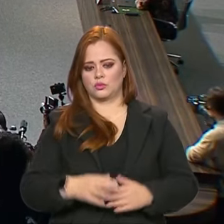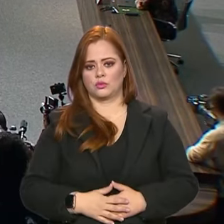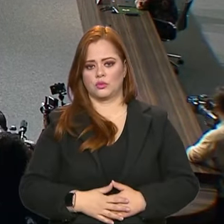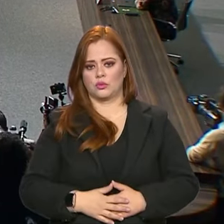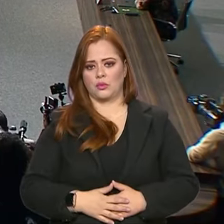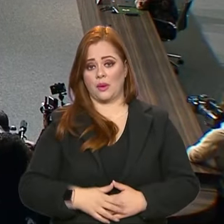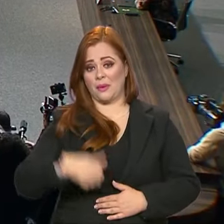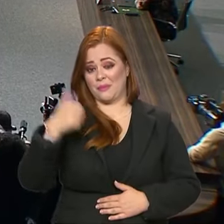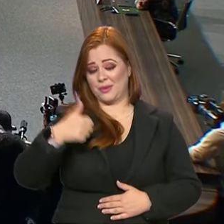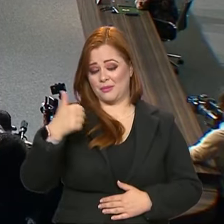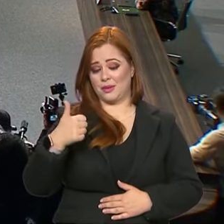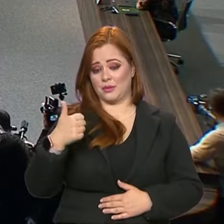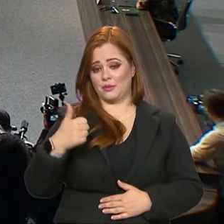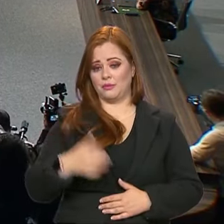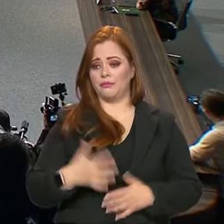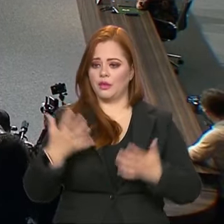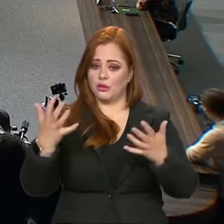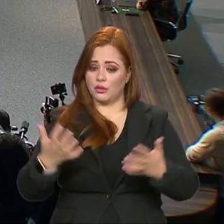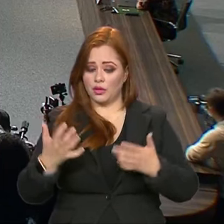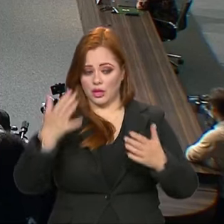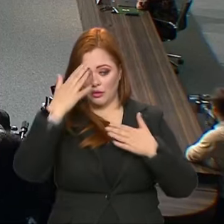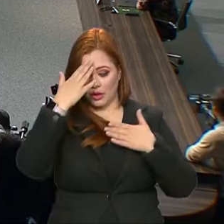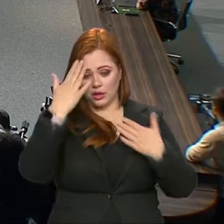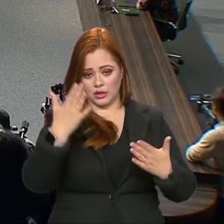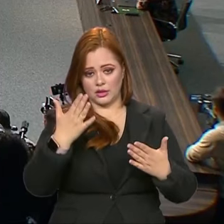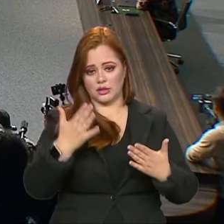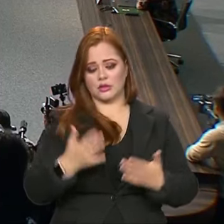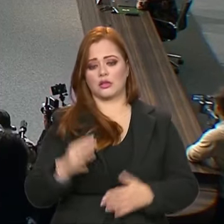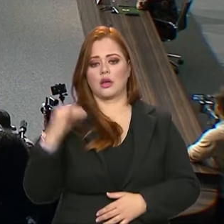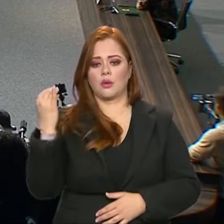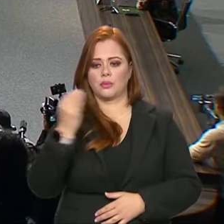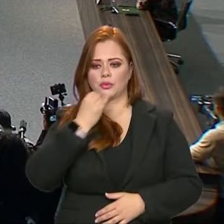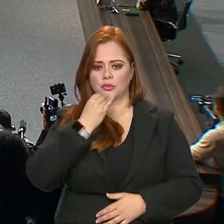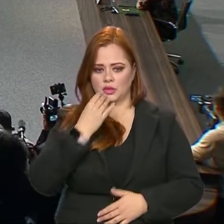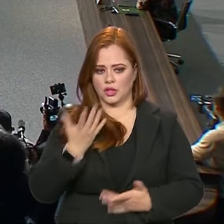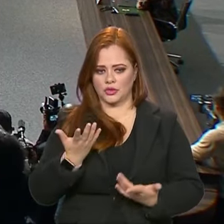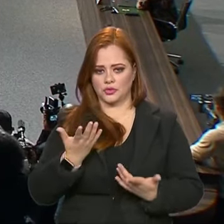Em primeiro lugar, quero agradecer o espaço concedido